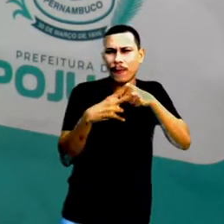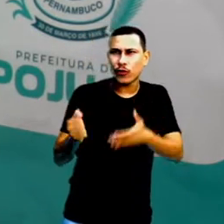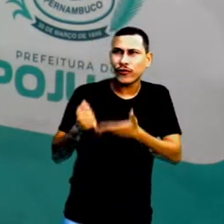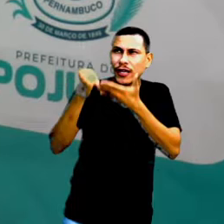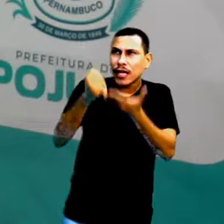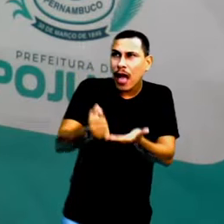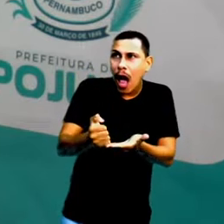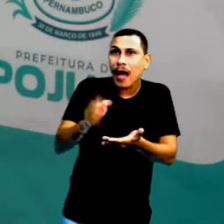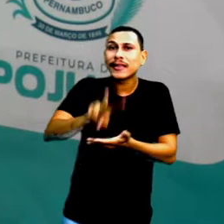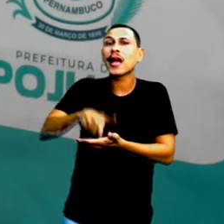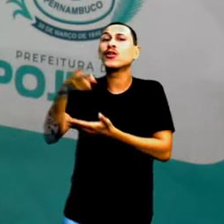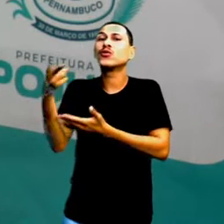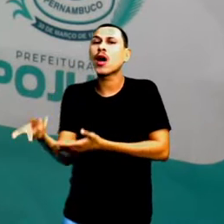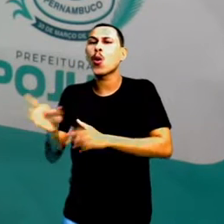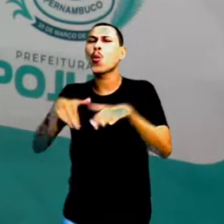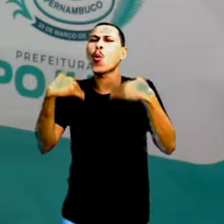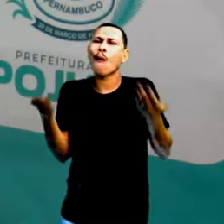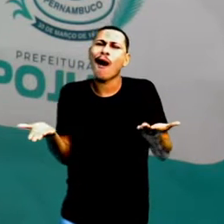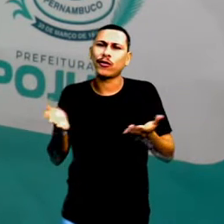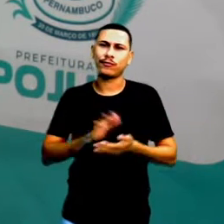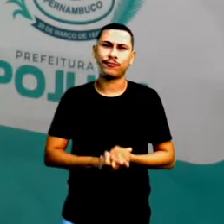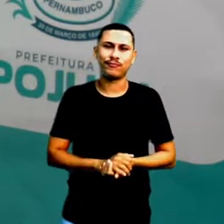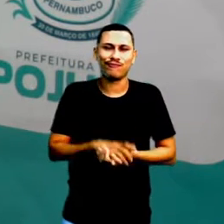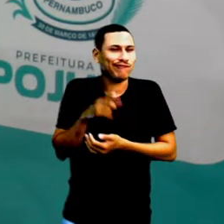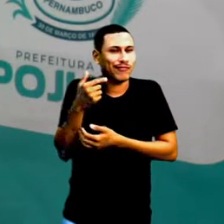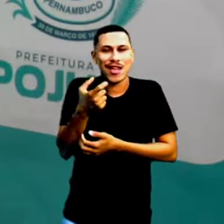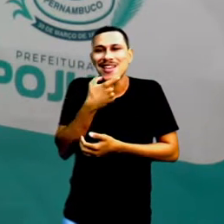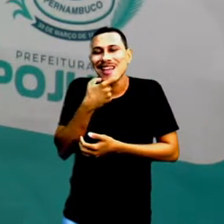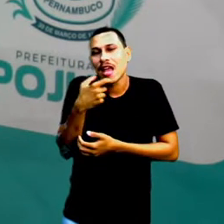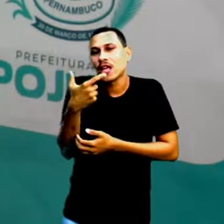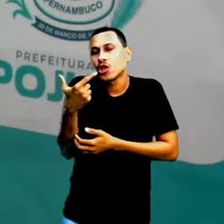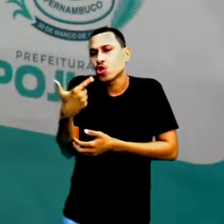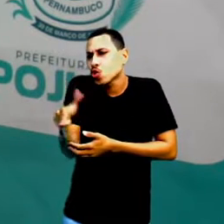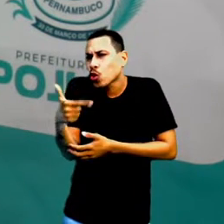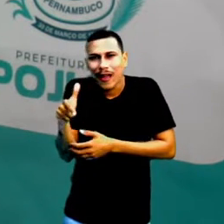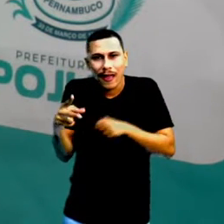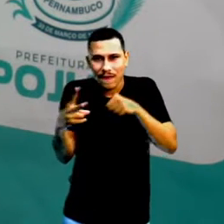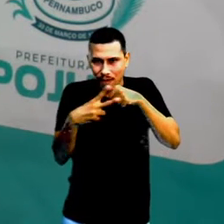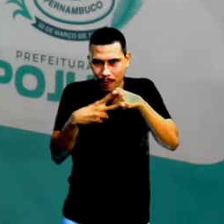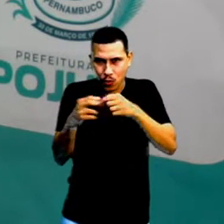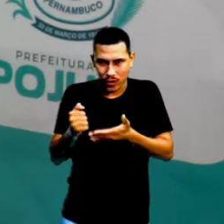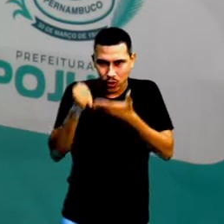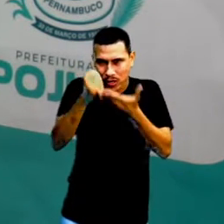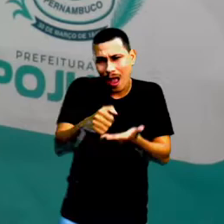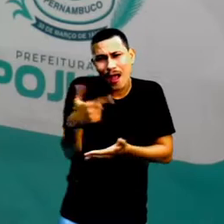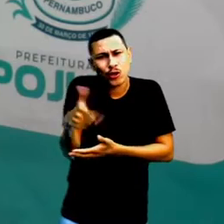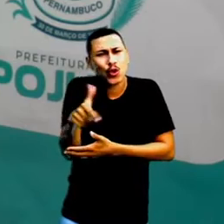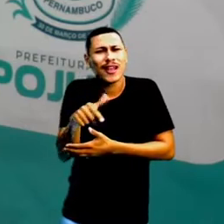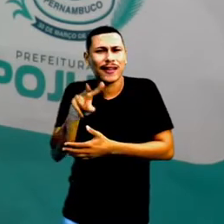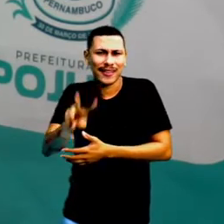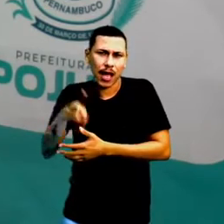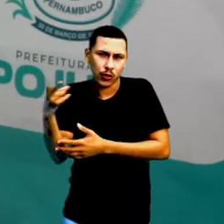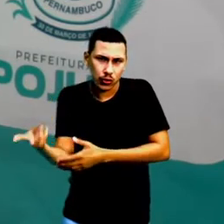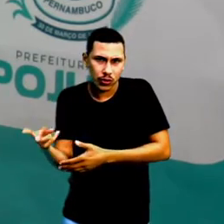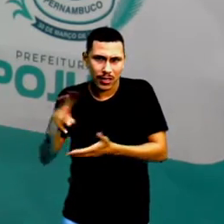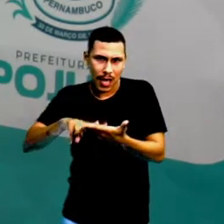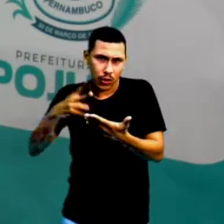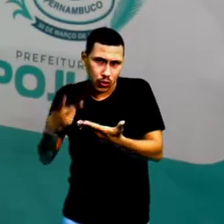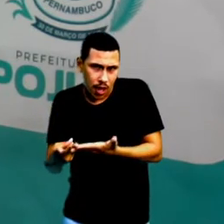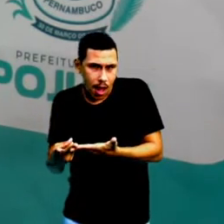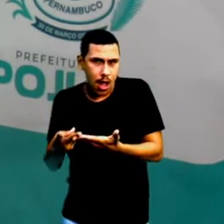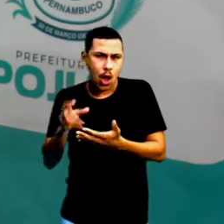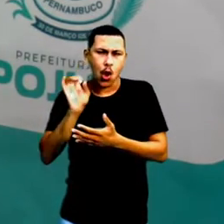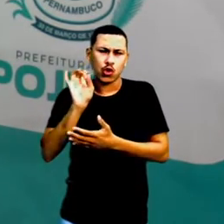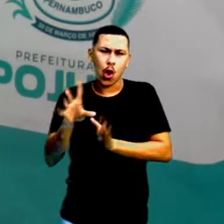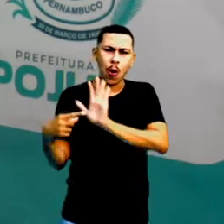é a sua tradução? Não vai ter tradução nenhuma. Ou seja, ele apenas vai